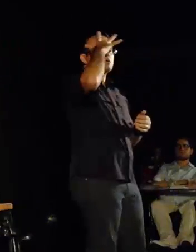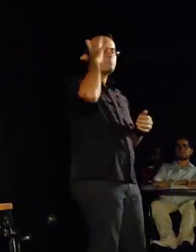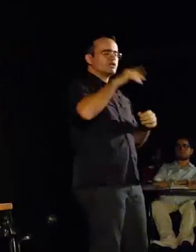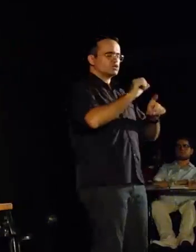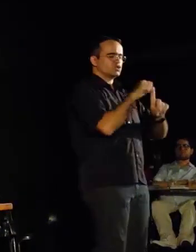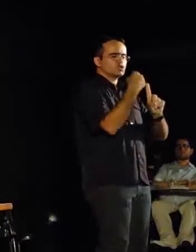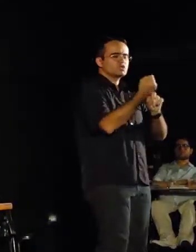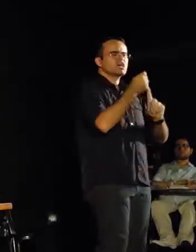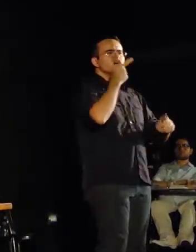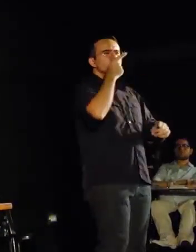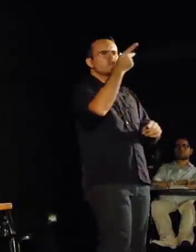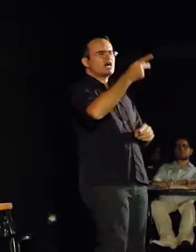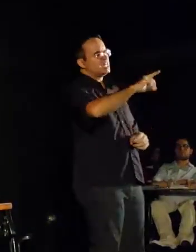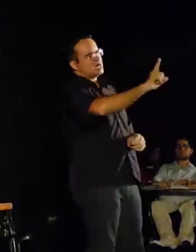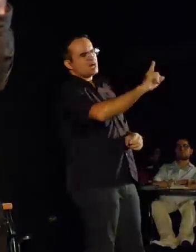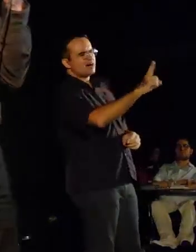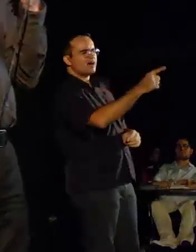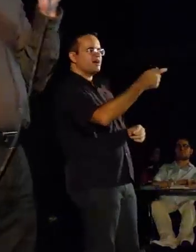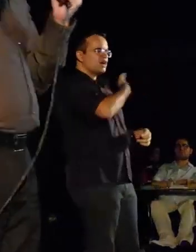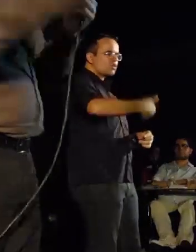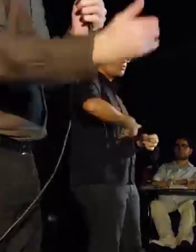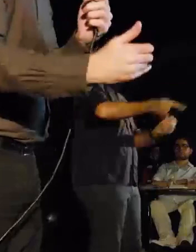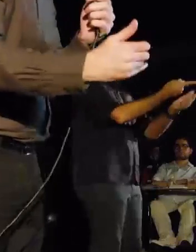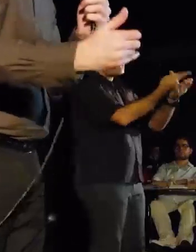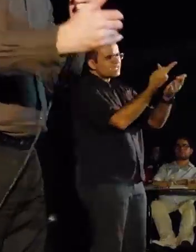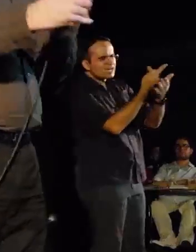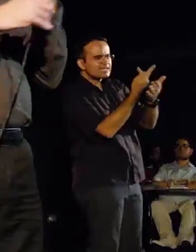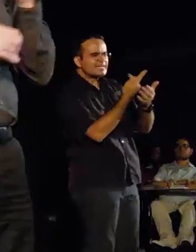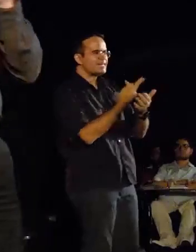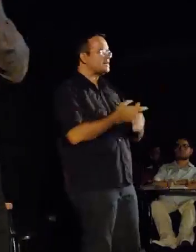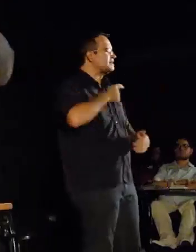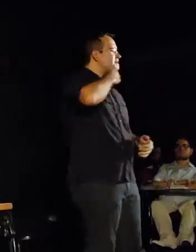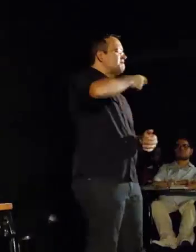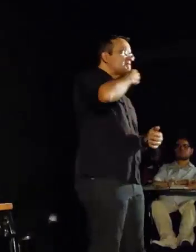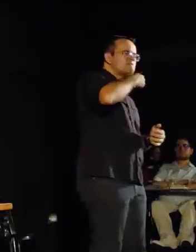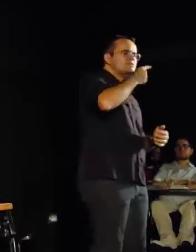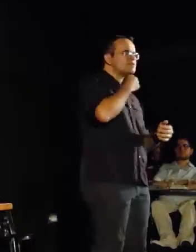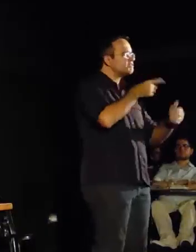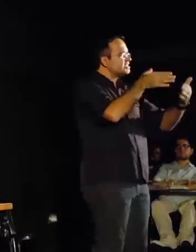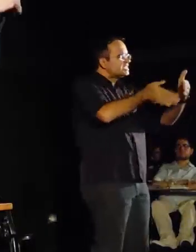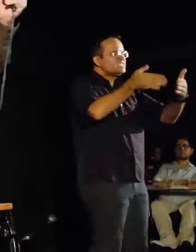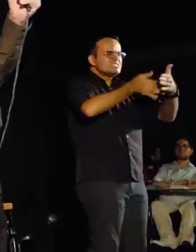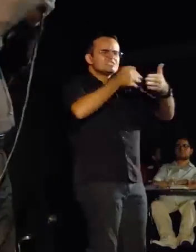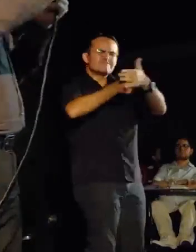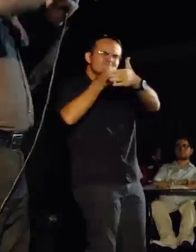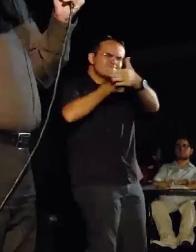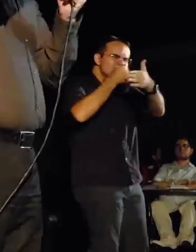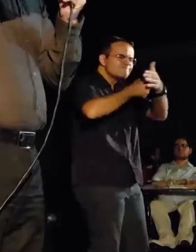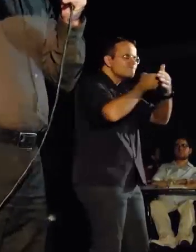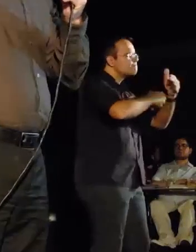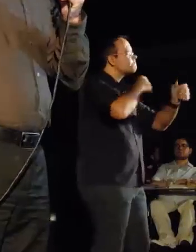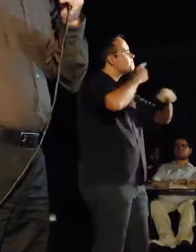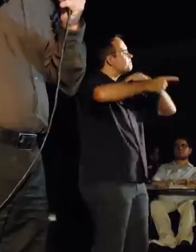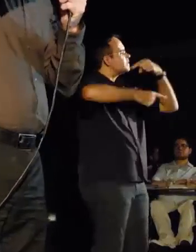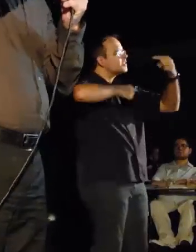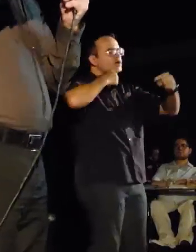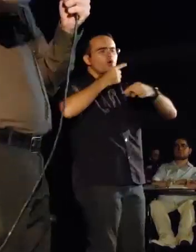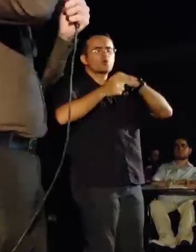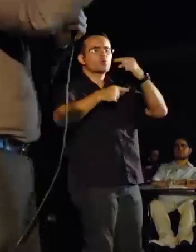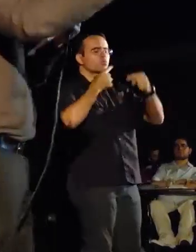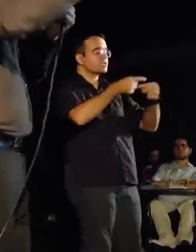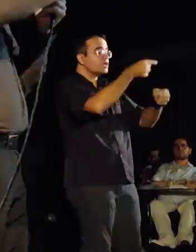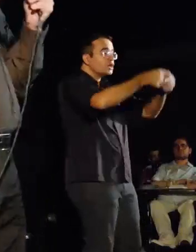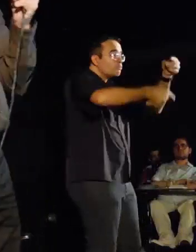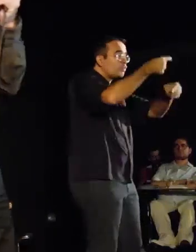anti-institucional, que compreende que as suas instituições se esgotaram, que compreende que o seu jogo